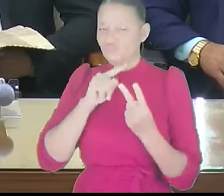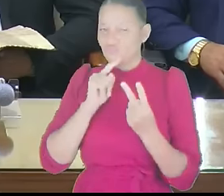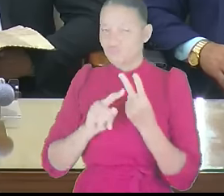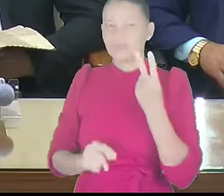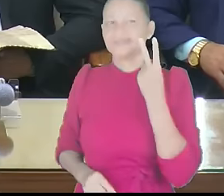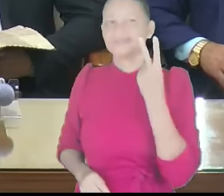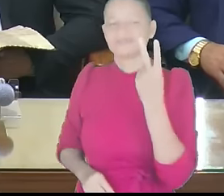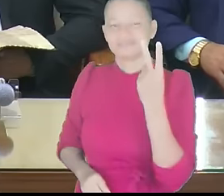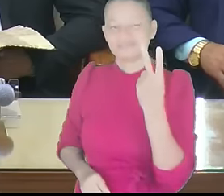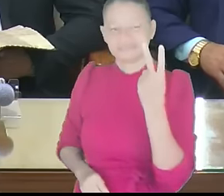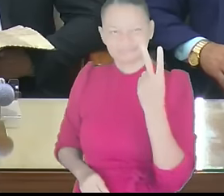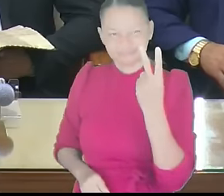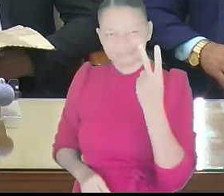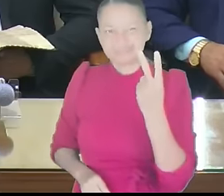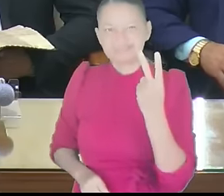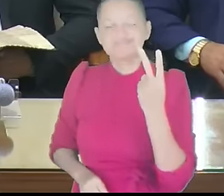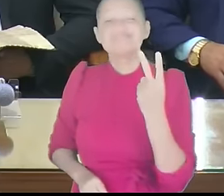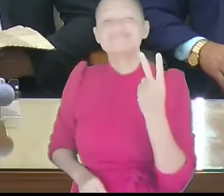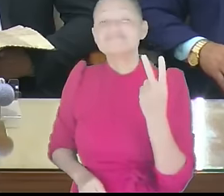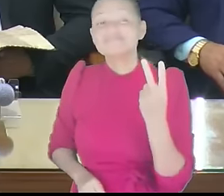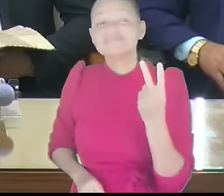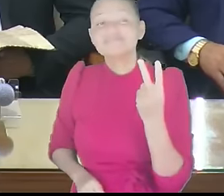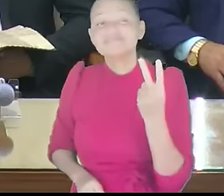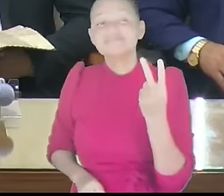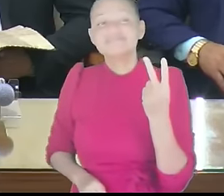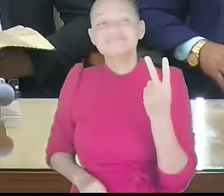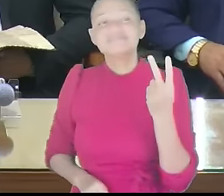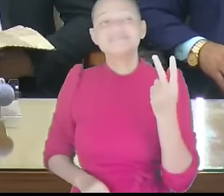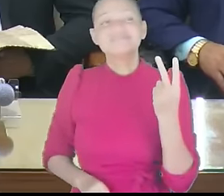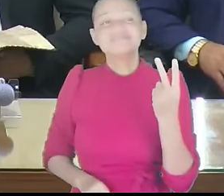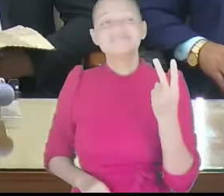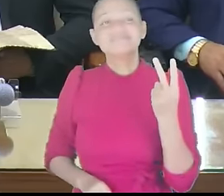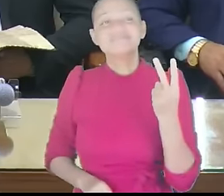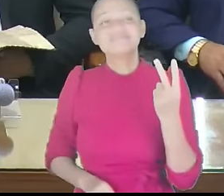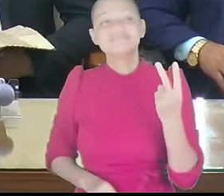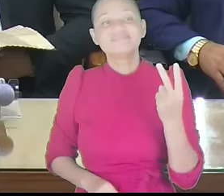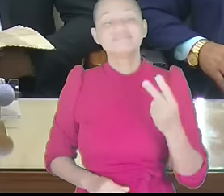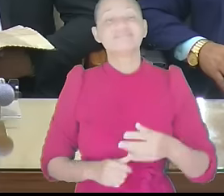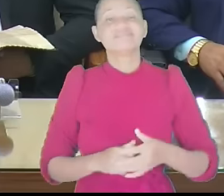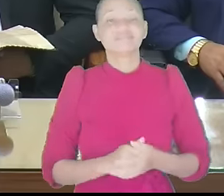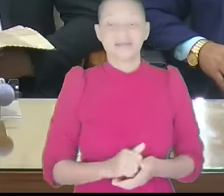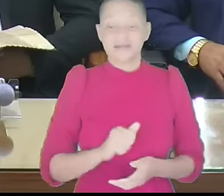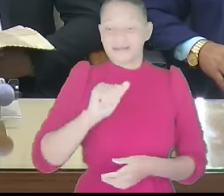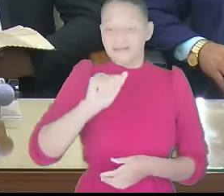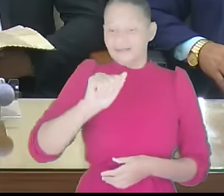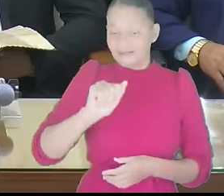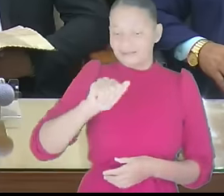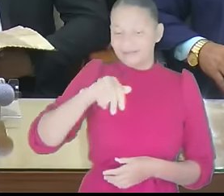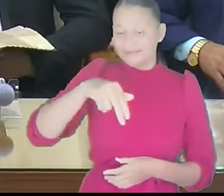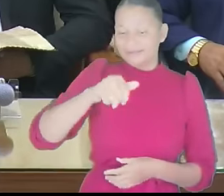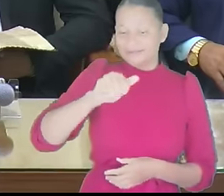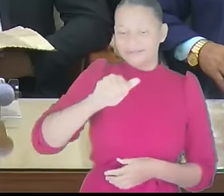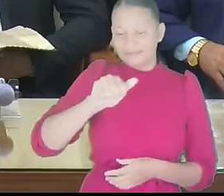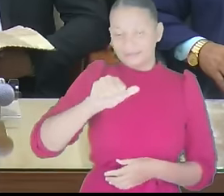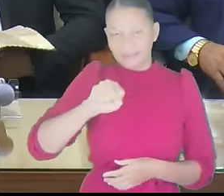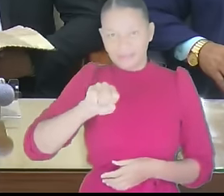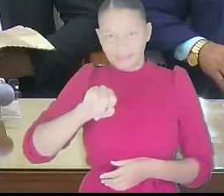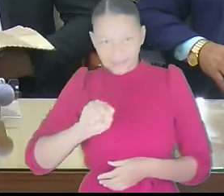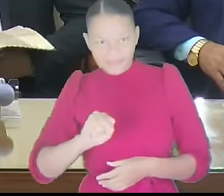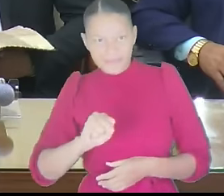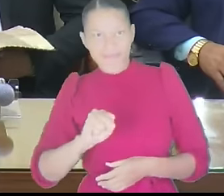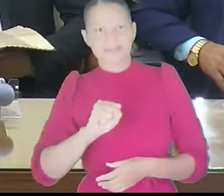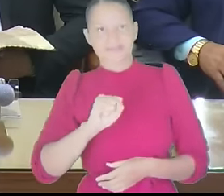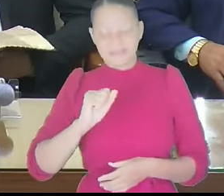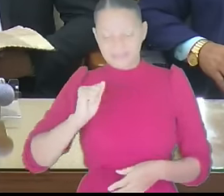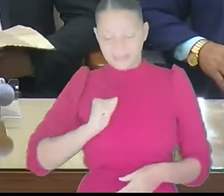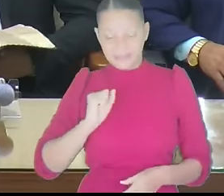duas pecinhas raras. Quem eram as duas pecinhas raras? Anás e Caifás. E Jesus não